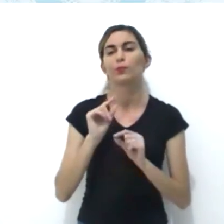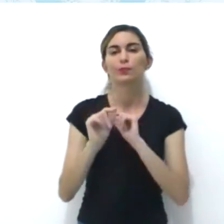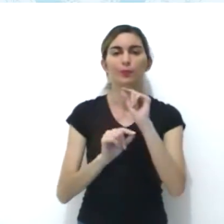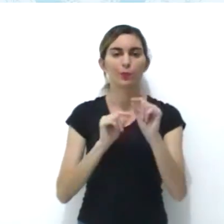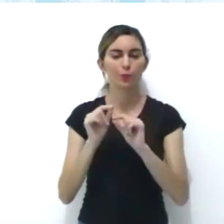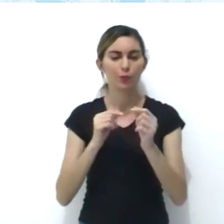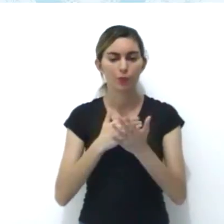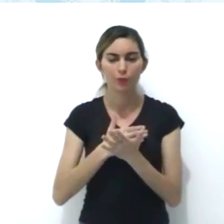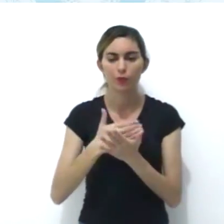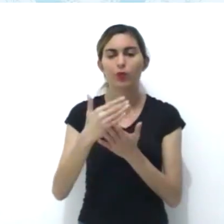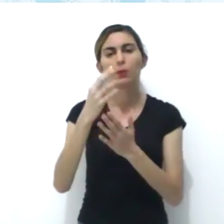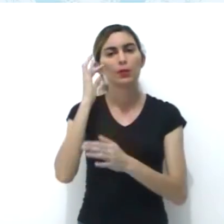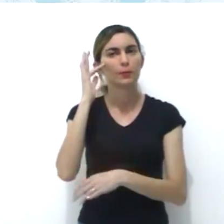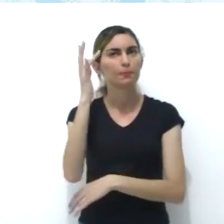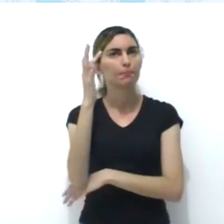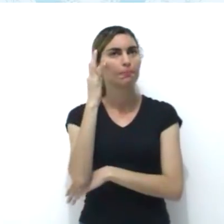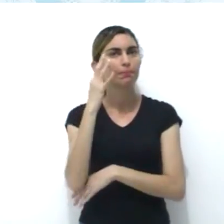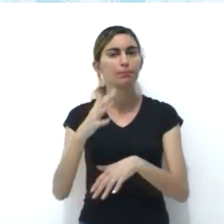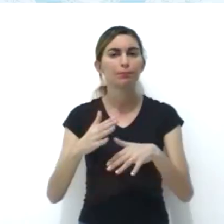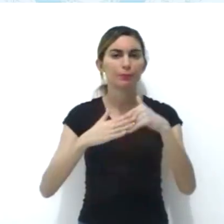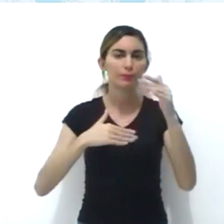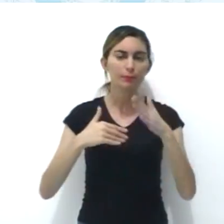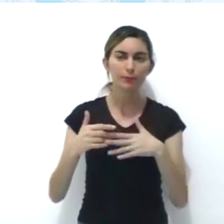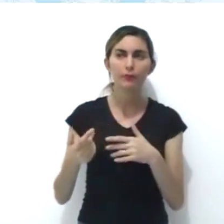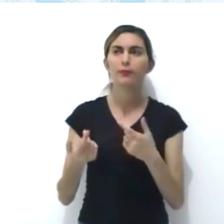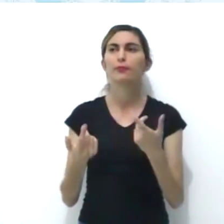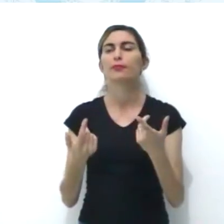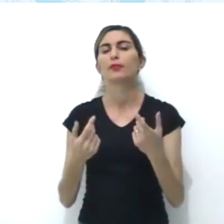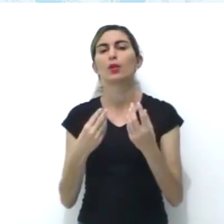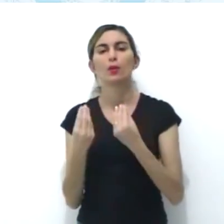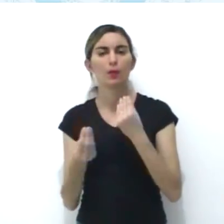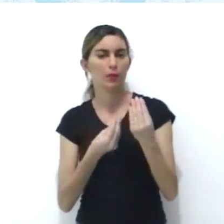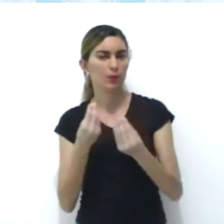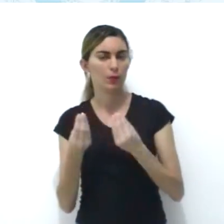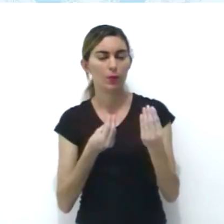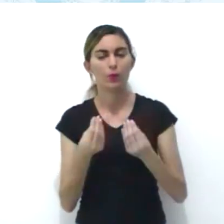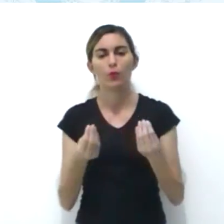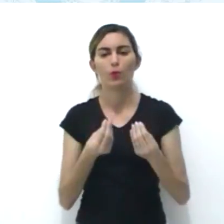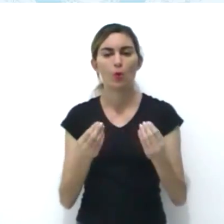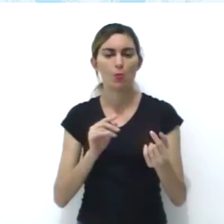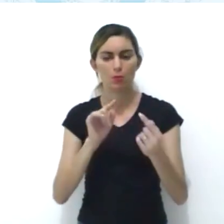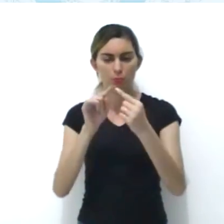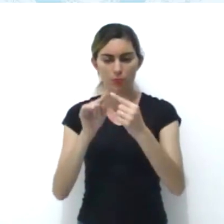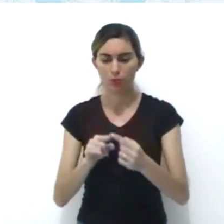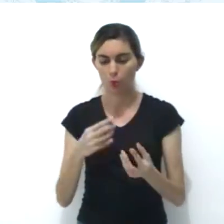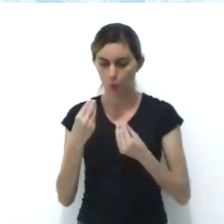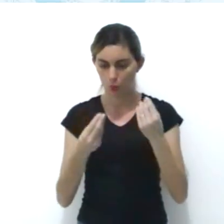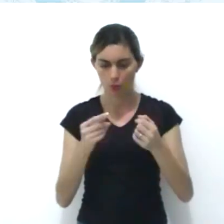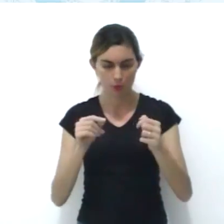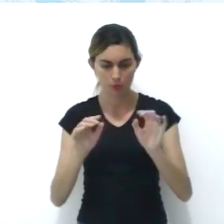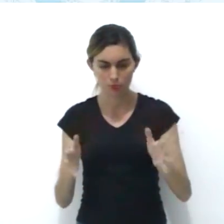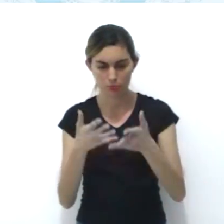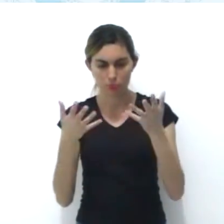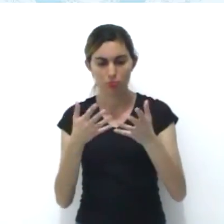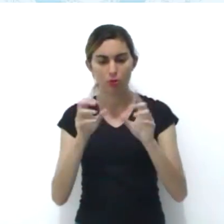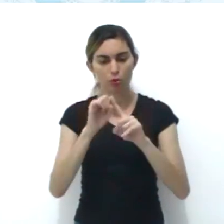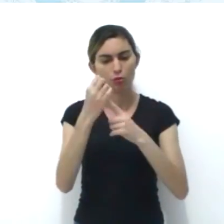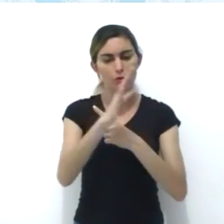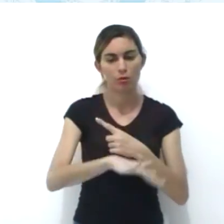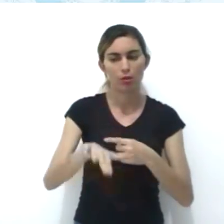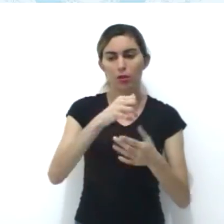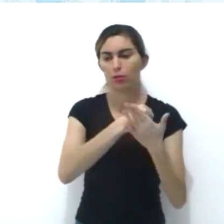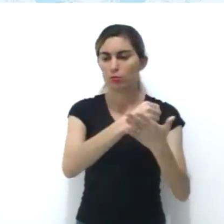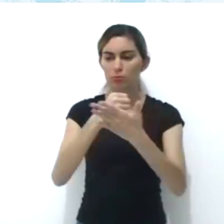conhecimento e começar a pensá-lo de forma mais prática, de forma mais pontual, como é que eu posso colaborar